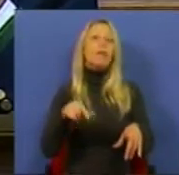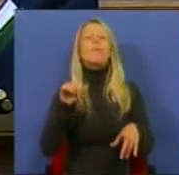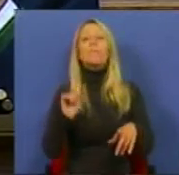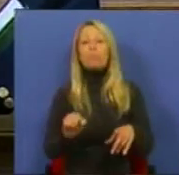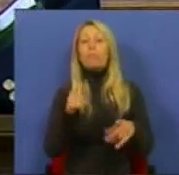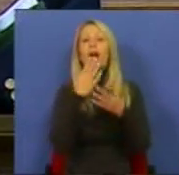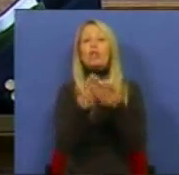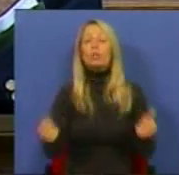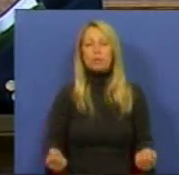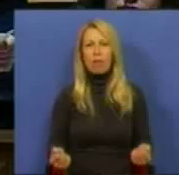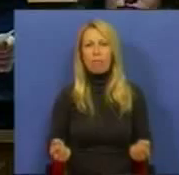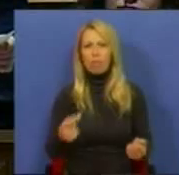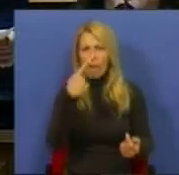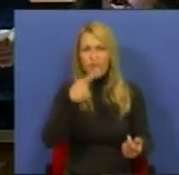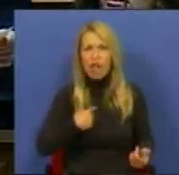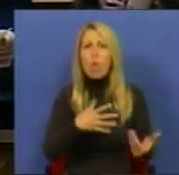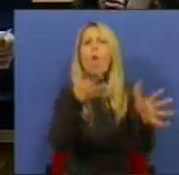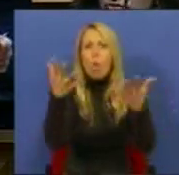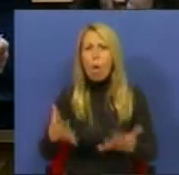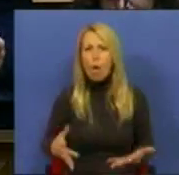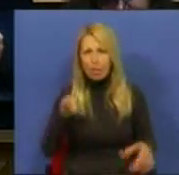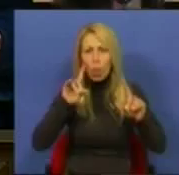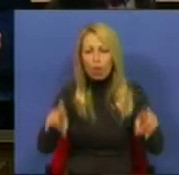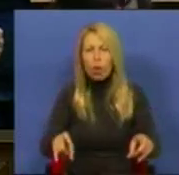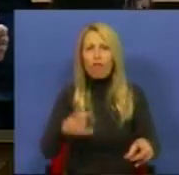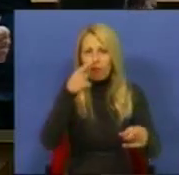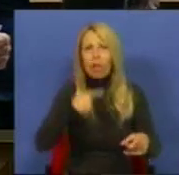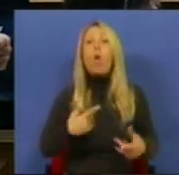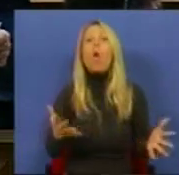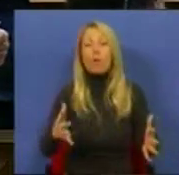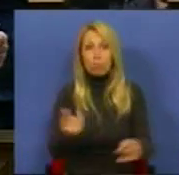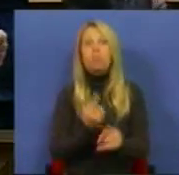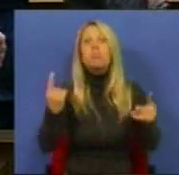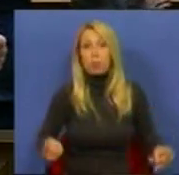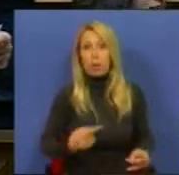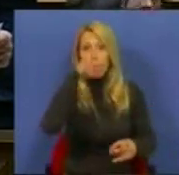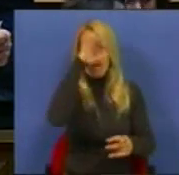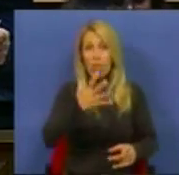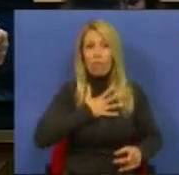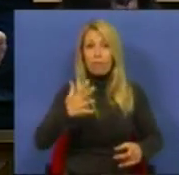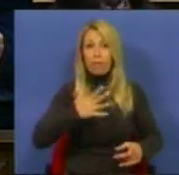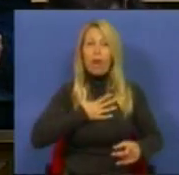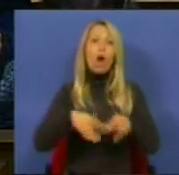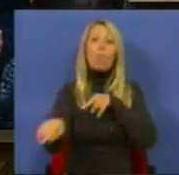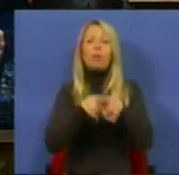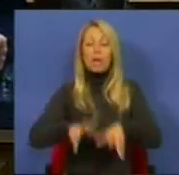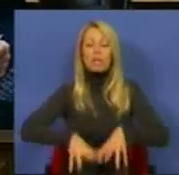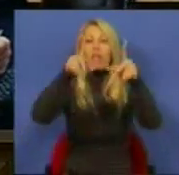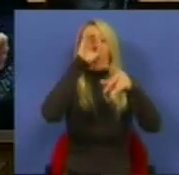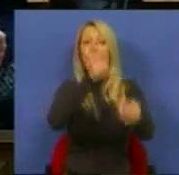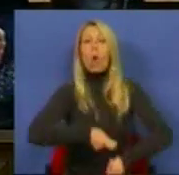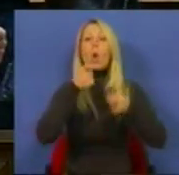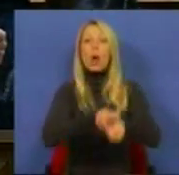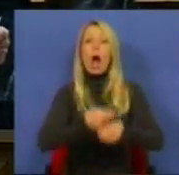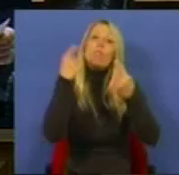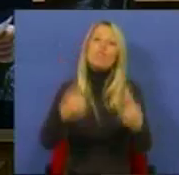controles falhou? Então os senhores não sabem. Pois falhou porque o sistema de controle é o Governo que não quer uma política de desenvolvimento rural, mas antes usar a